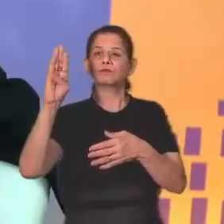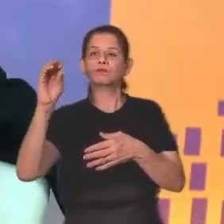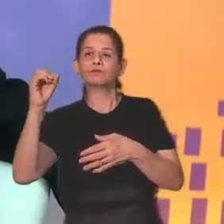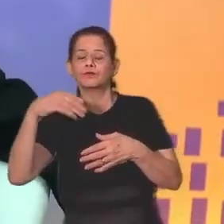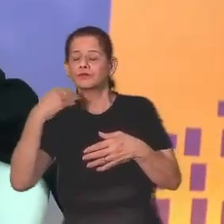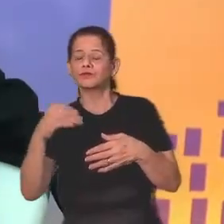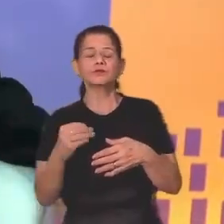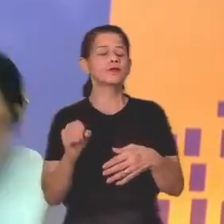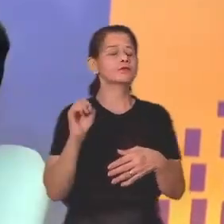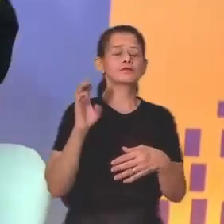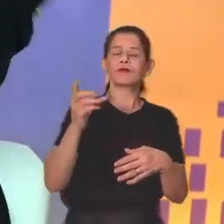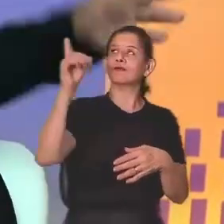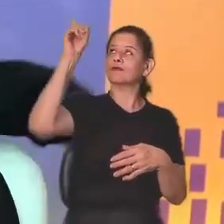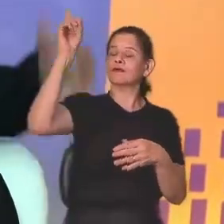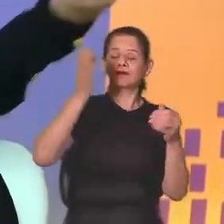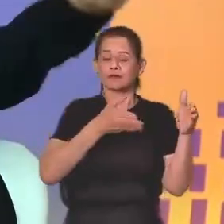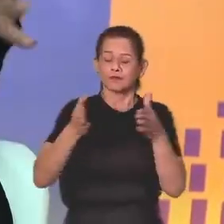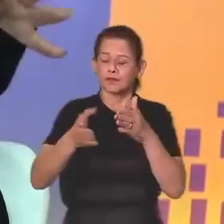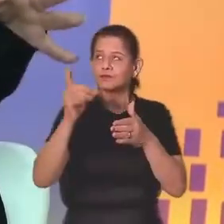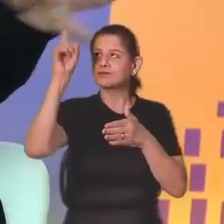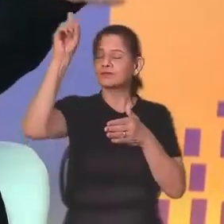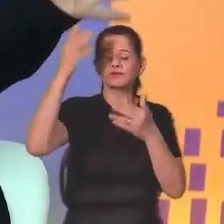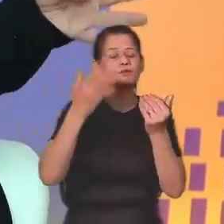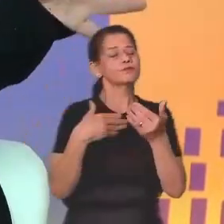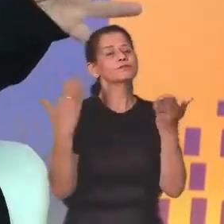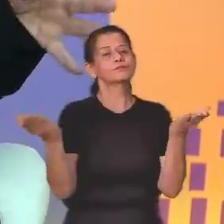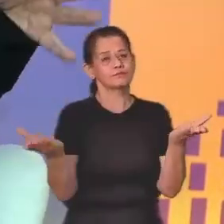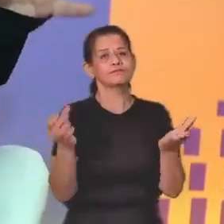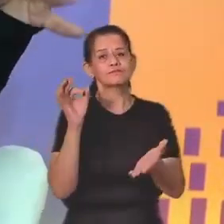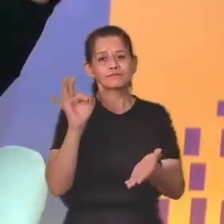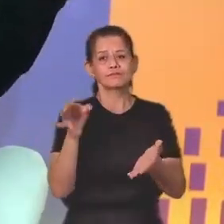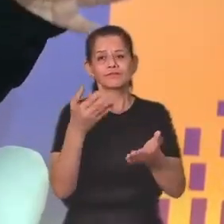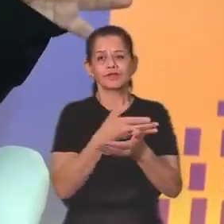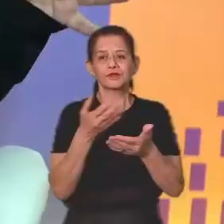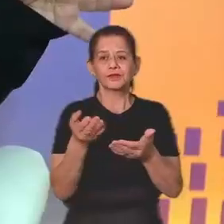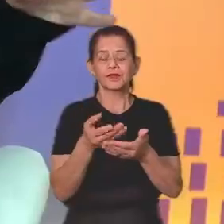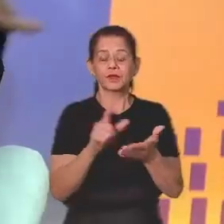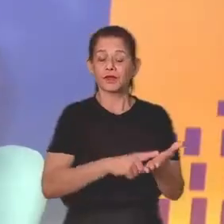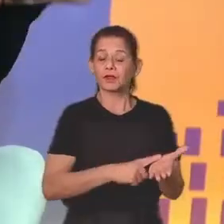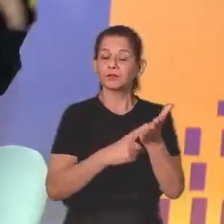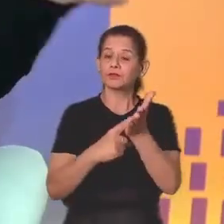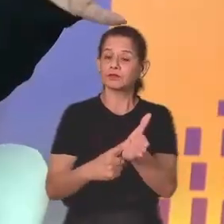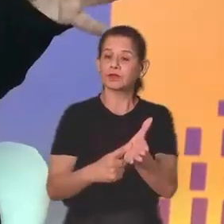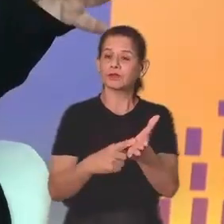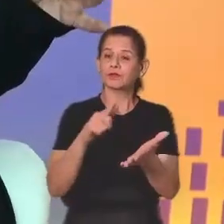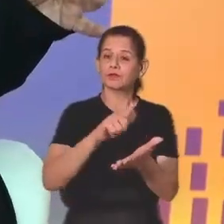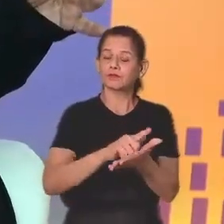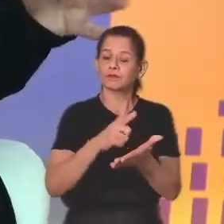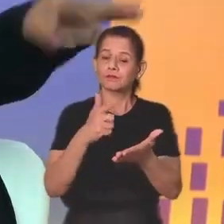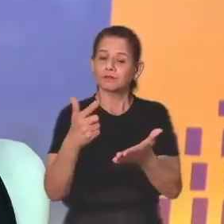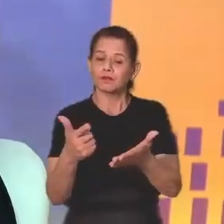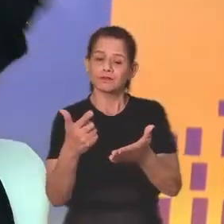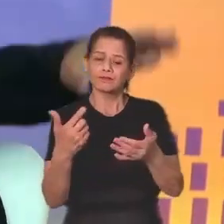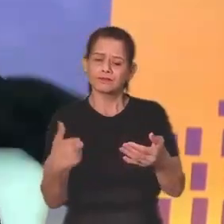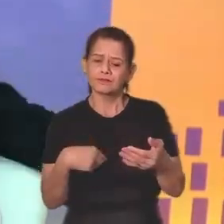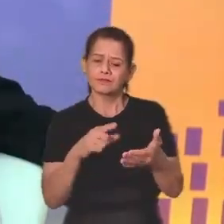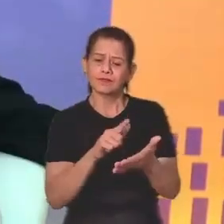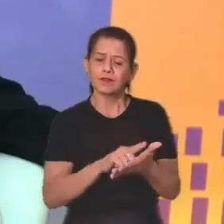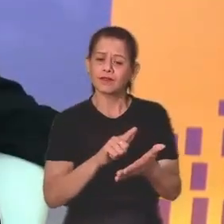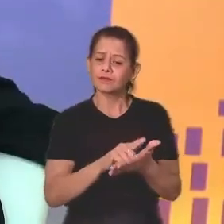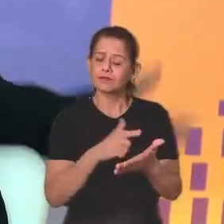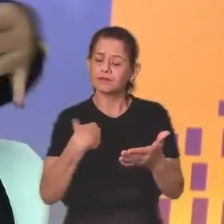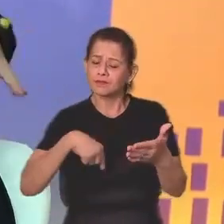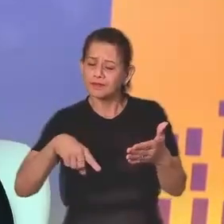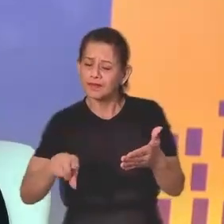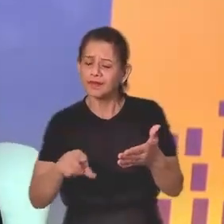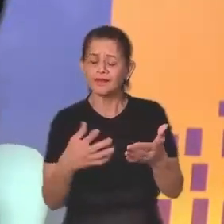Deus mesmo, que eu jamais... eu mostrei ela o papel, a escrita que eu tinha, mas sem pretensão,